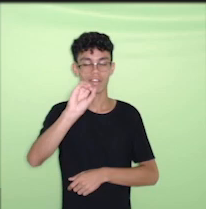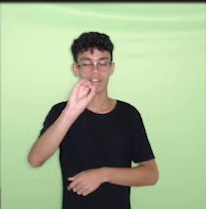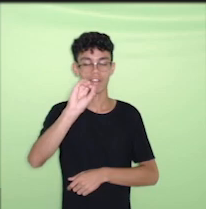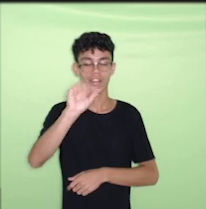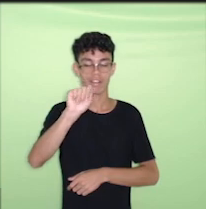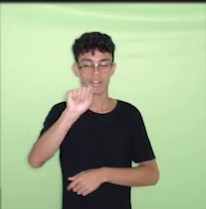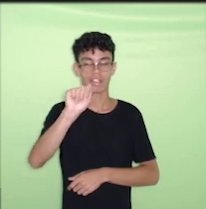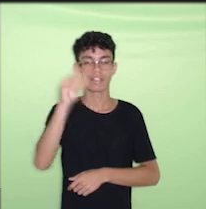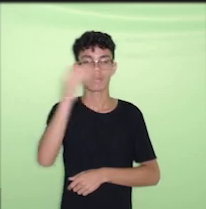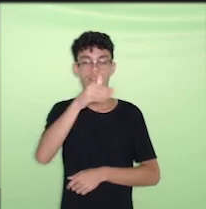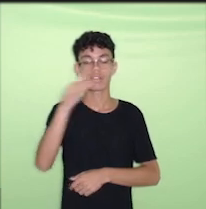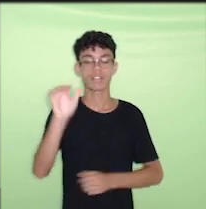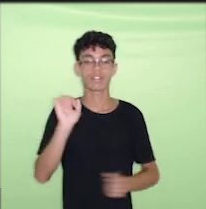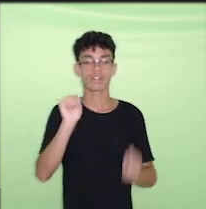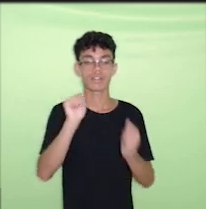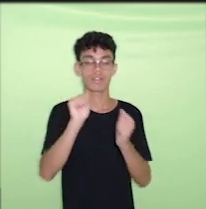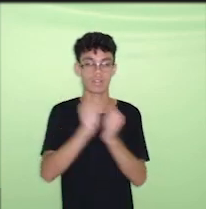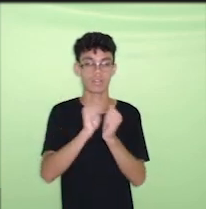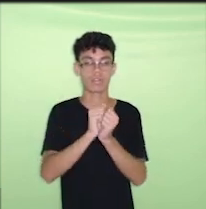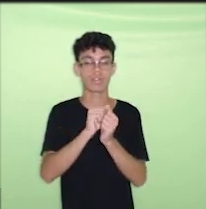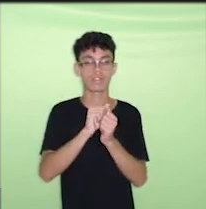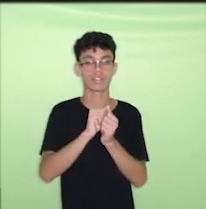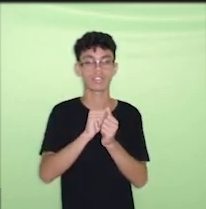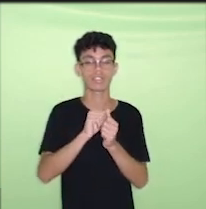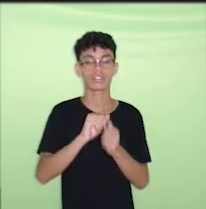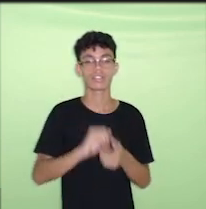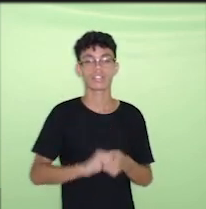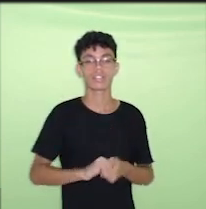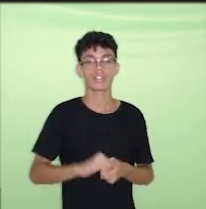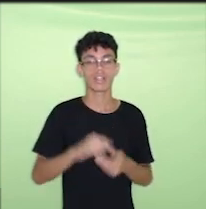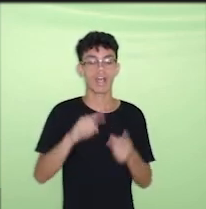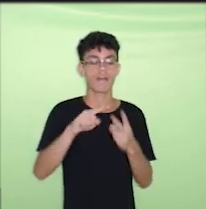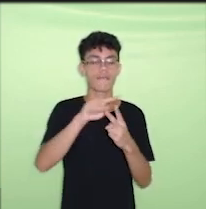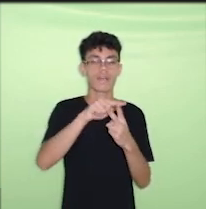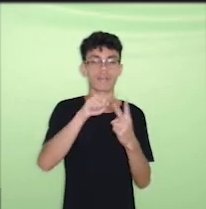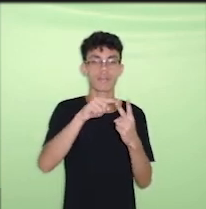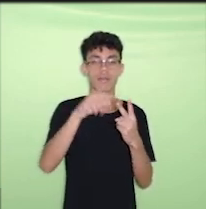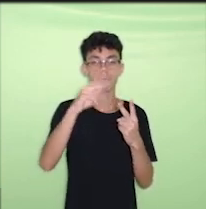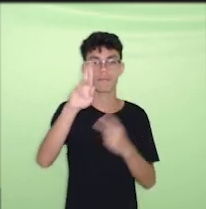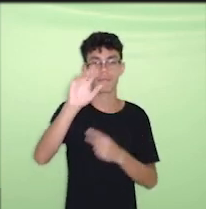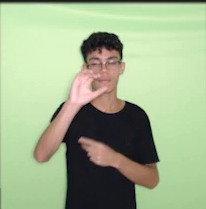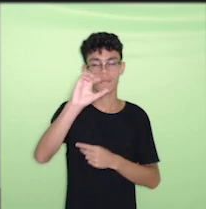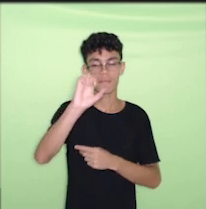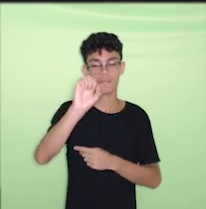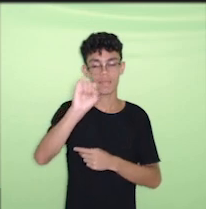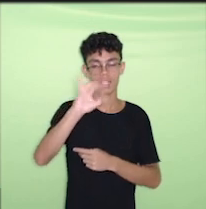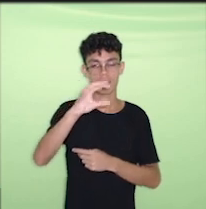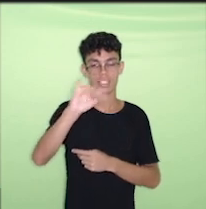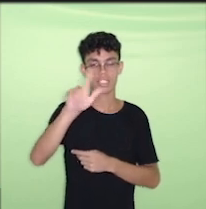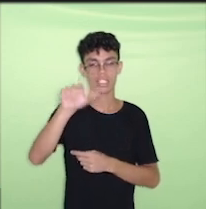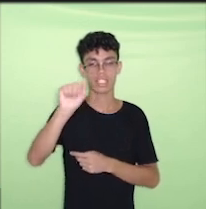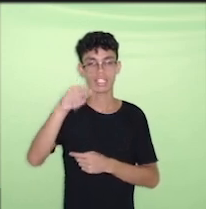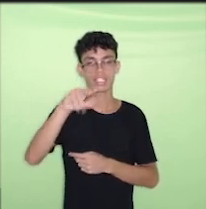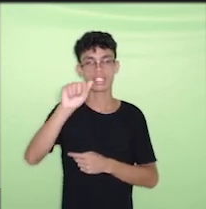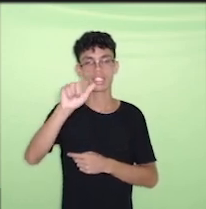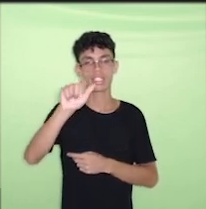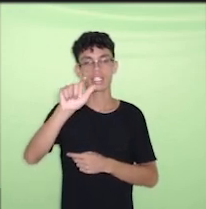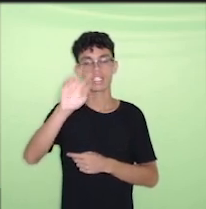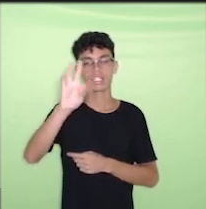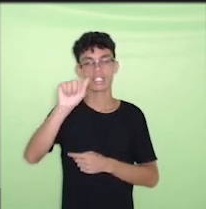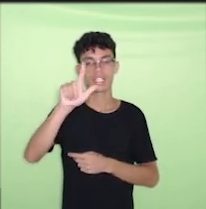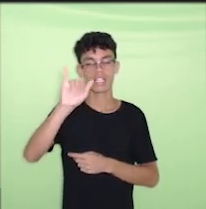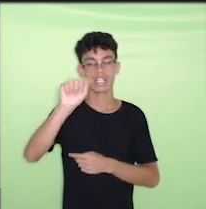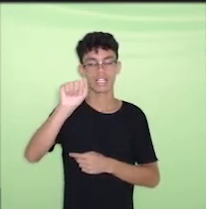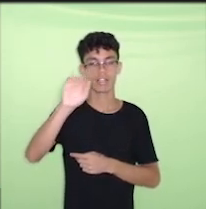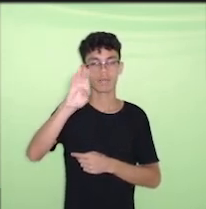nossa equipe fixa. Tem a Jade Minarelli, Lawanda Varone, Priscila Paz, Natália Moço, Luana Fioli,